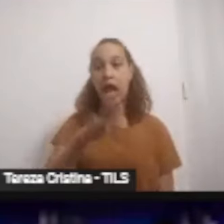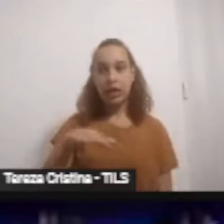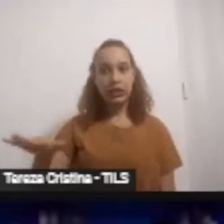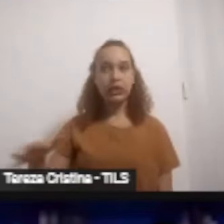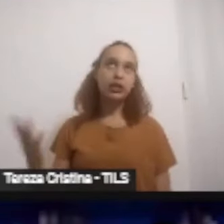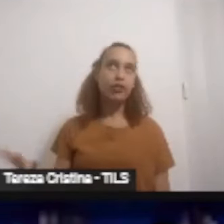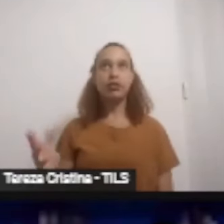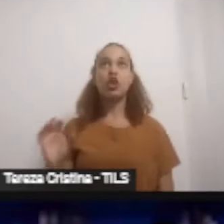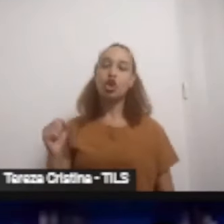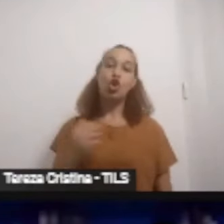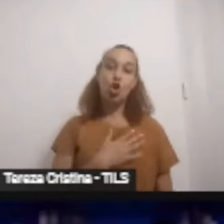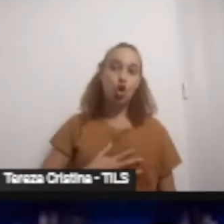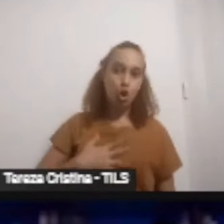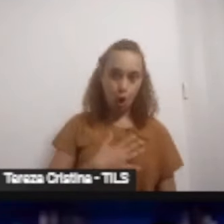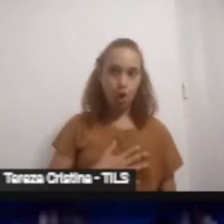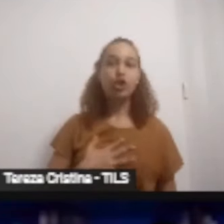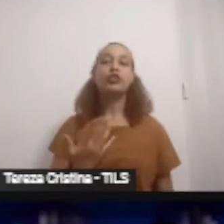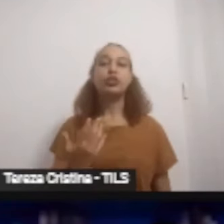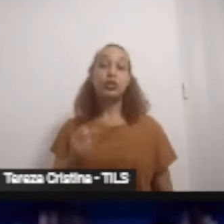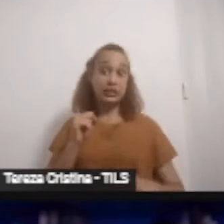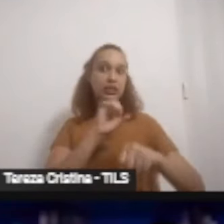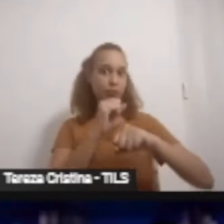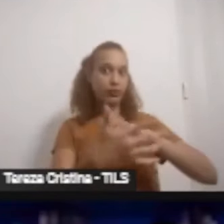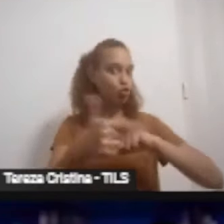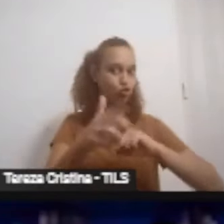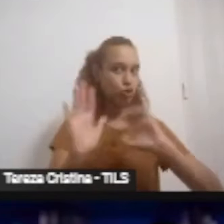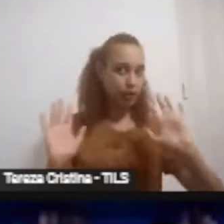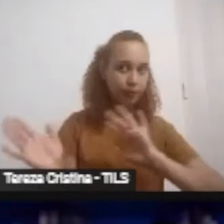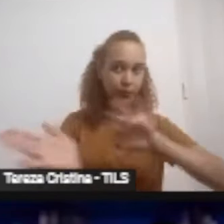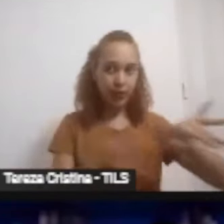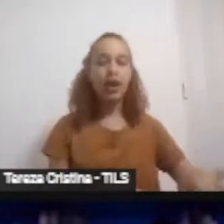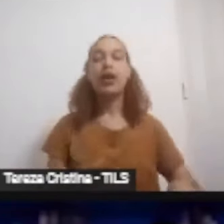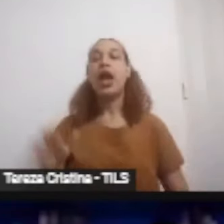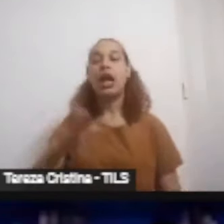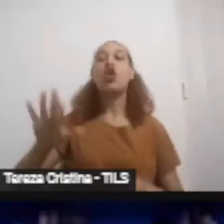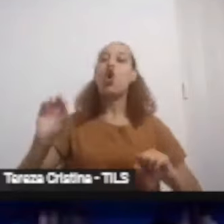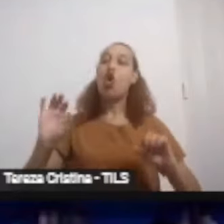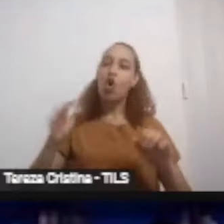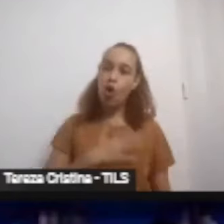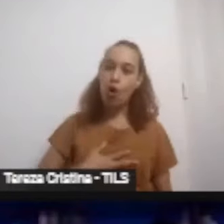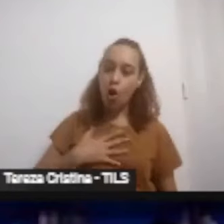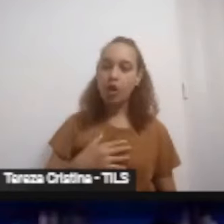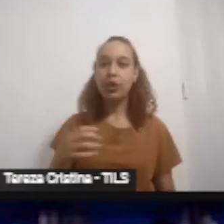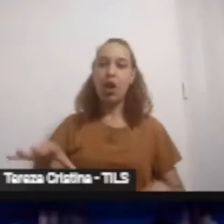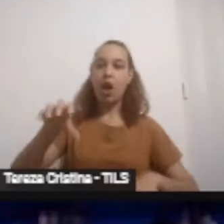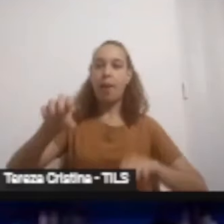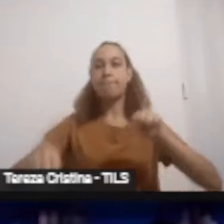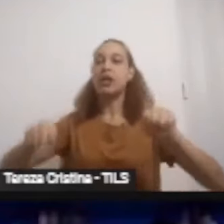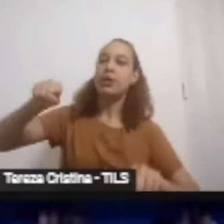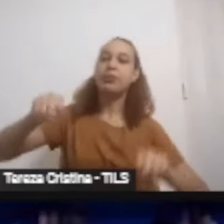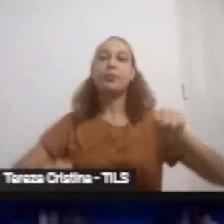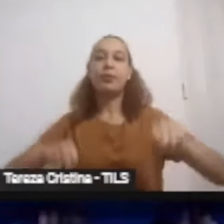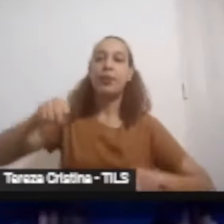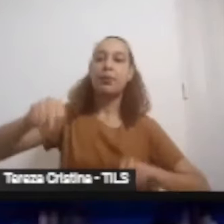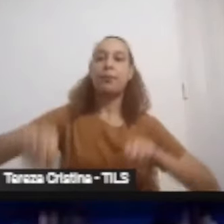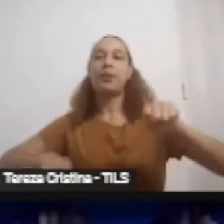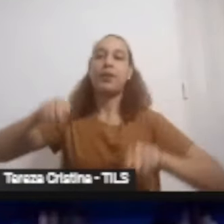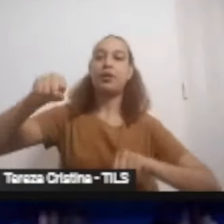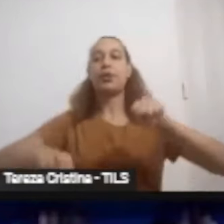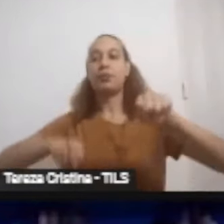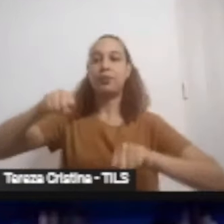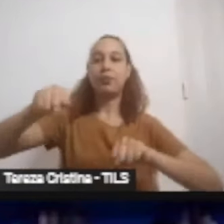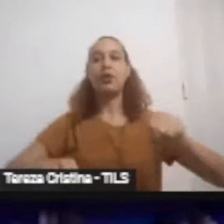amigo ali, que fica na outra rua? Faz isso todo final de tarde? Ou a menina que vai jogar futebol, adora jogar